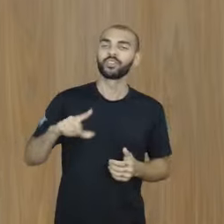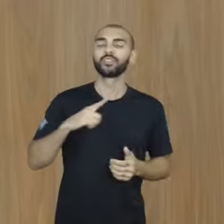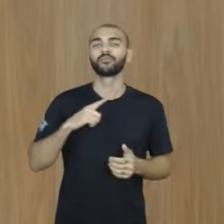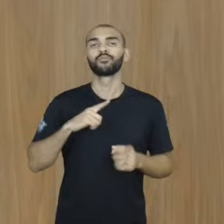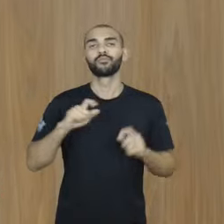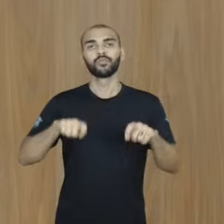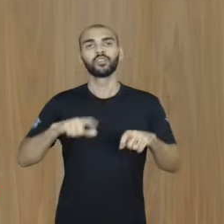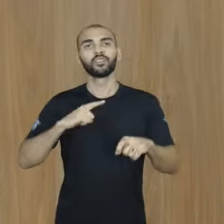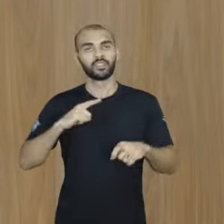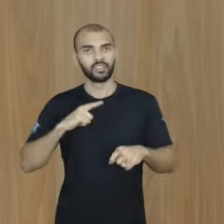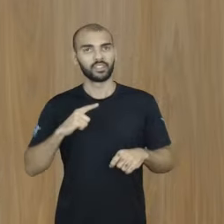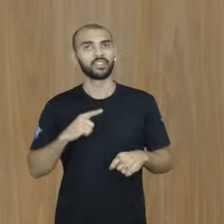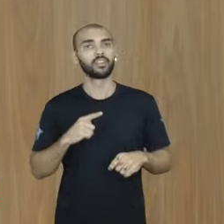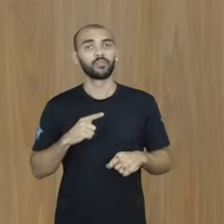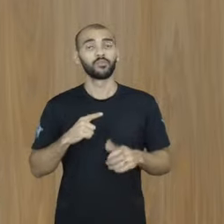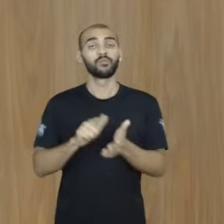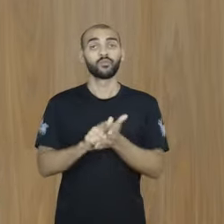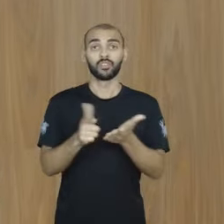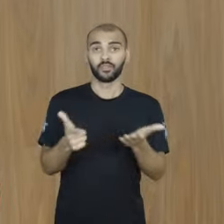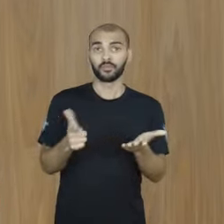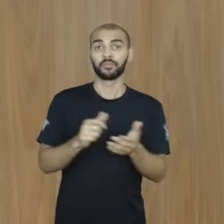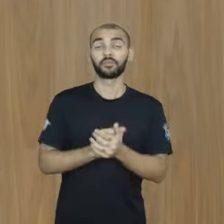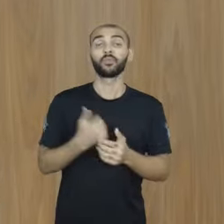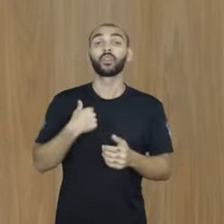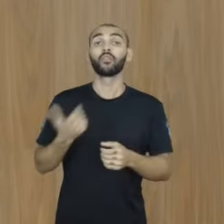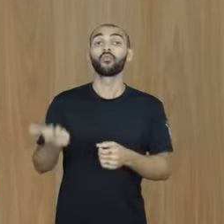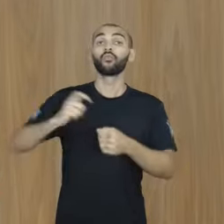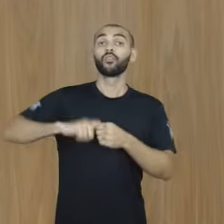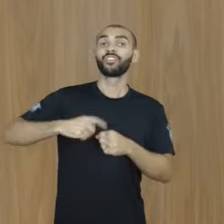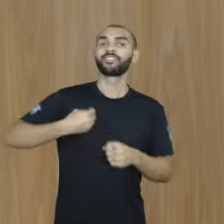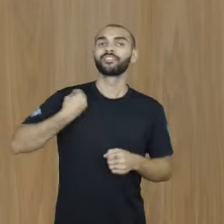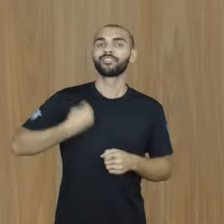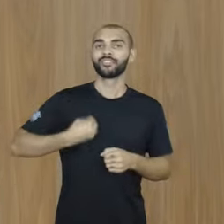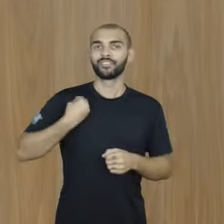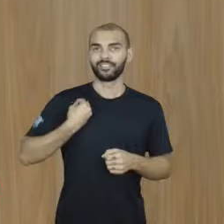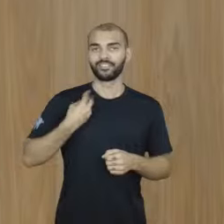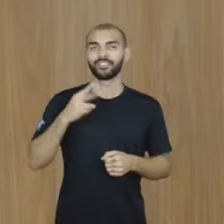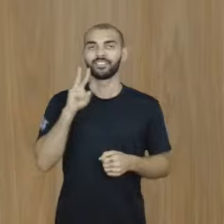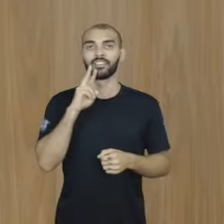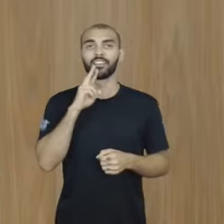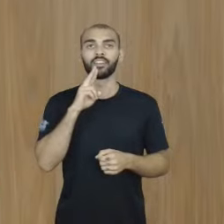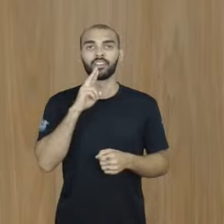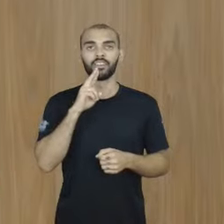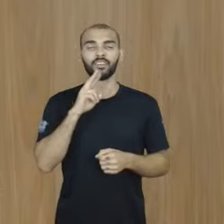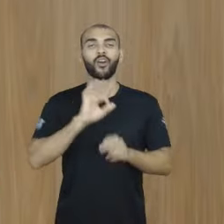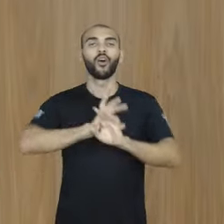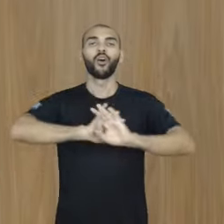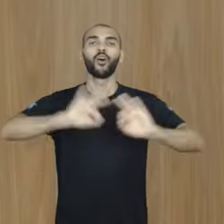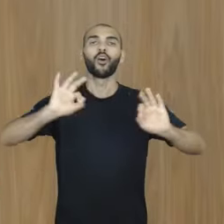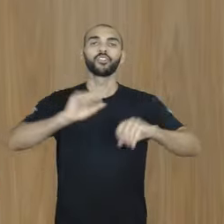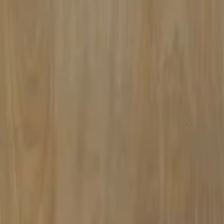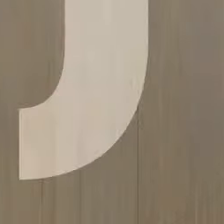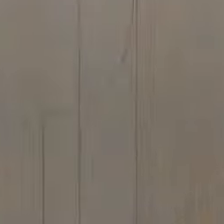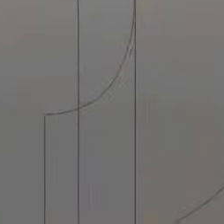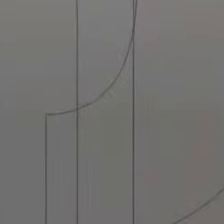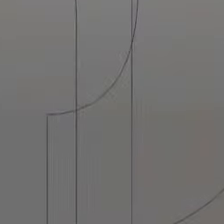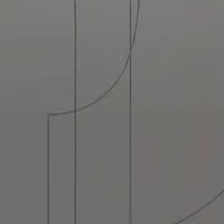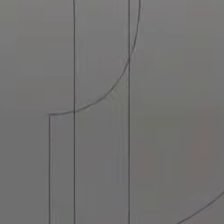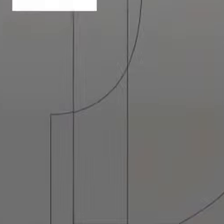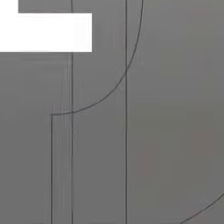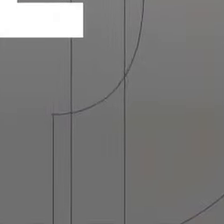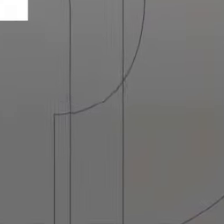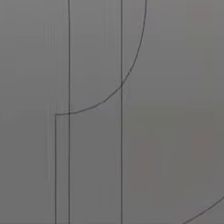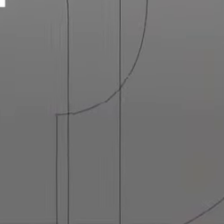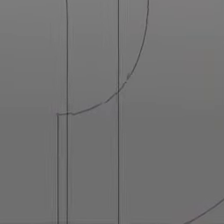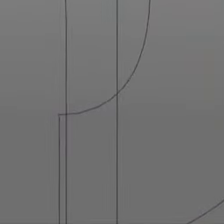Brasil de todos os dias. Eu volto ao vivo na segunda-feira. Uma ótima Páscoa para todo mundo.